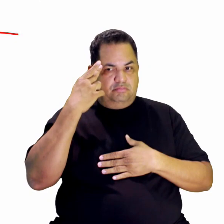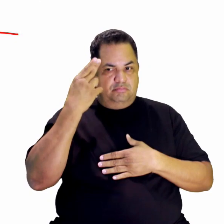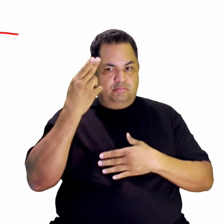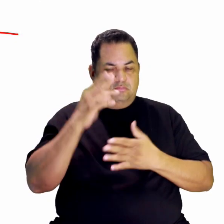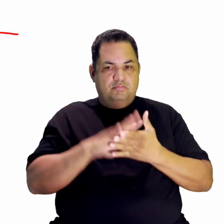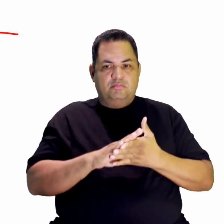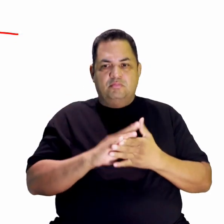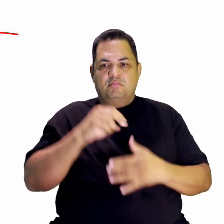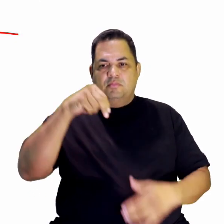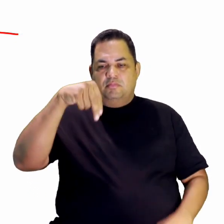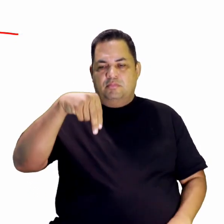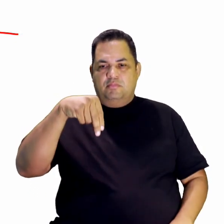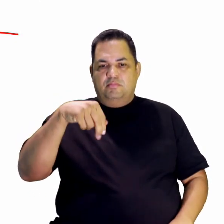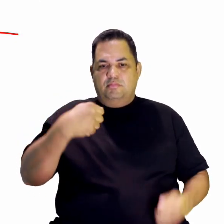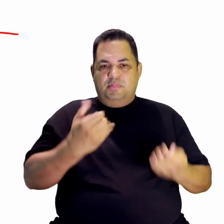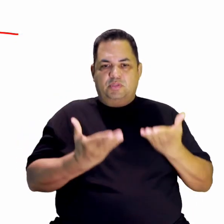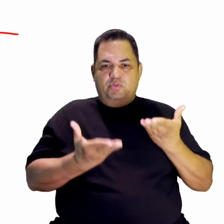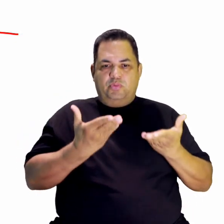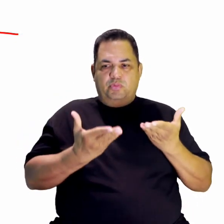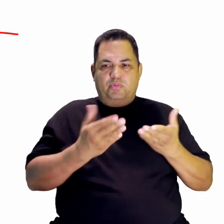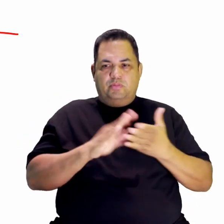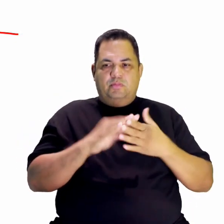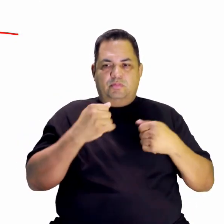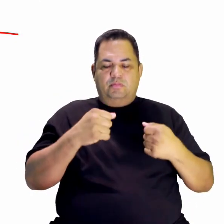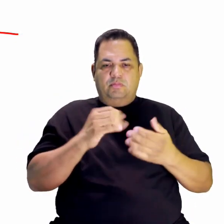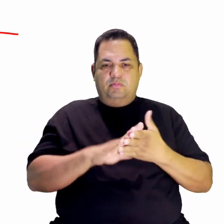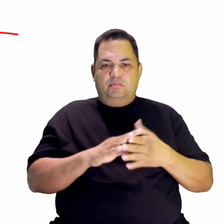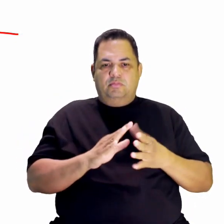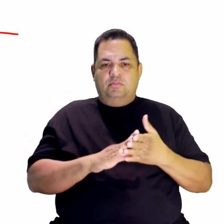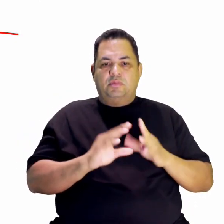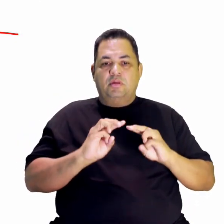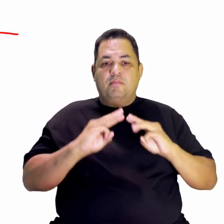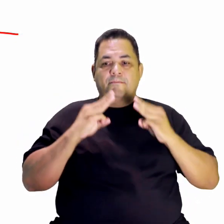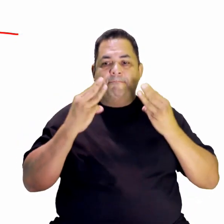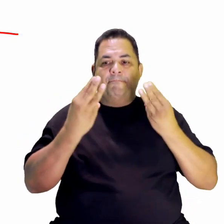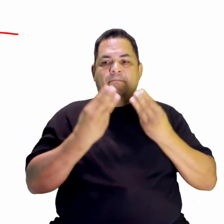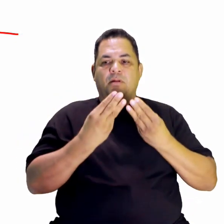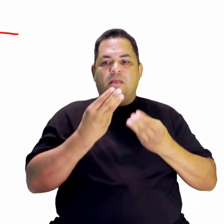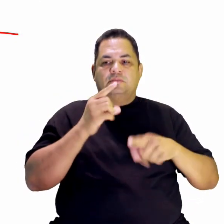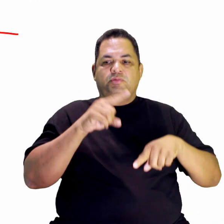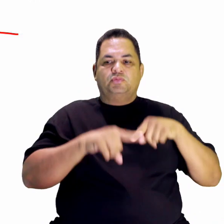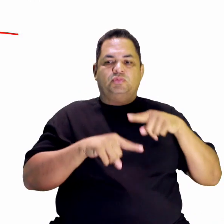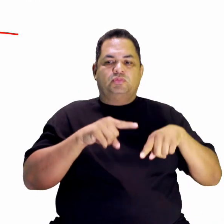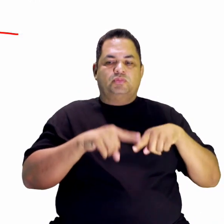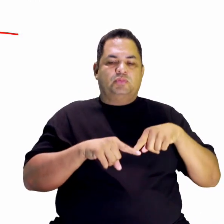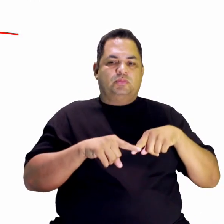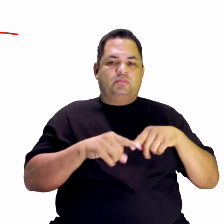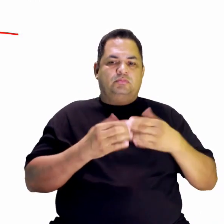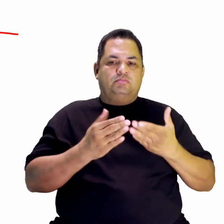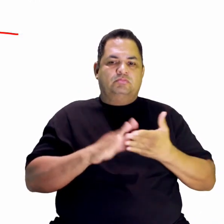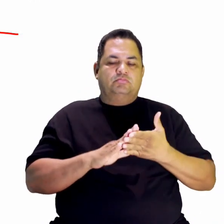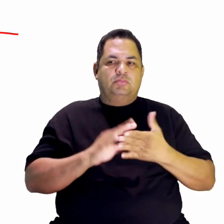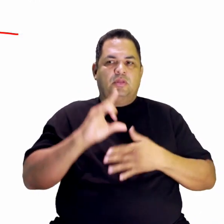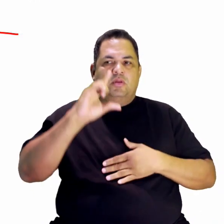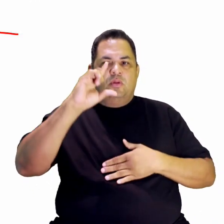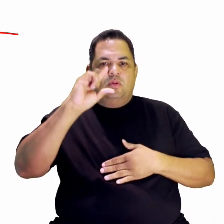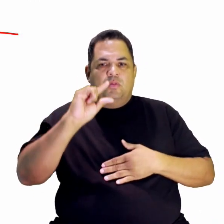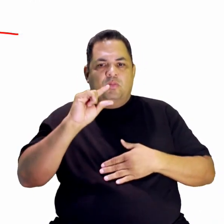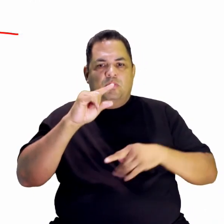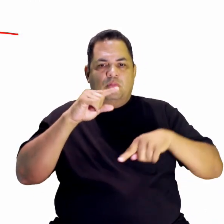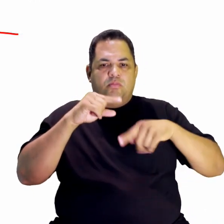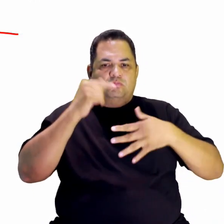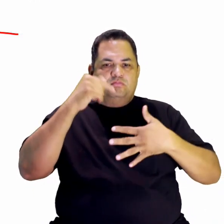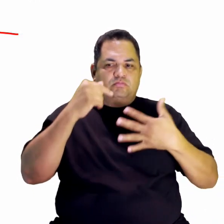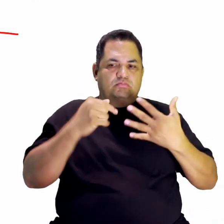normal precisamos do peso, que só deu a massa do corpo. Você vê que, às vezes, você, com poucos elementos,